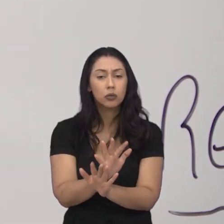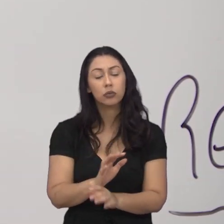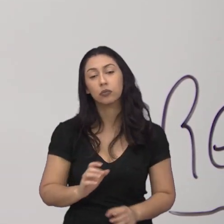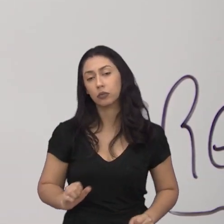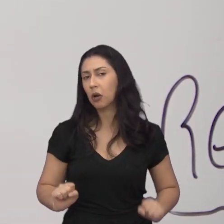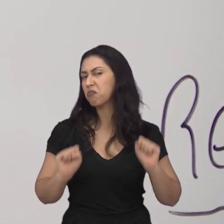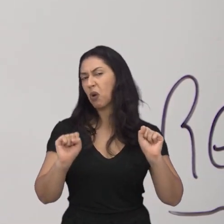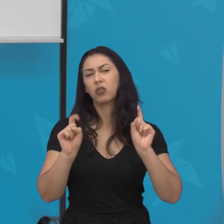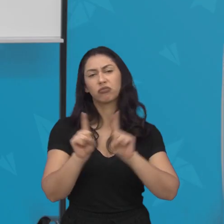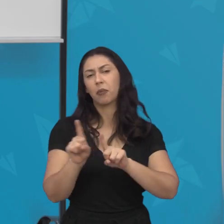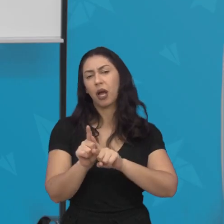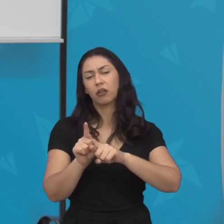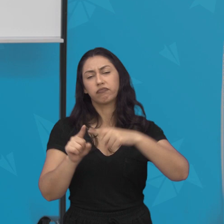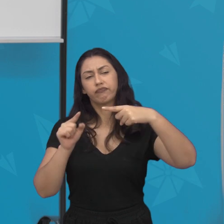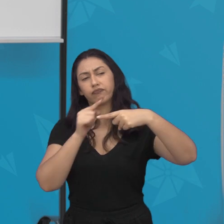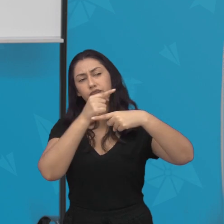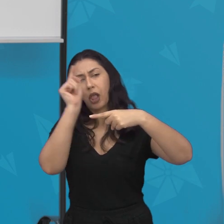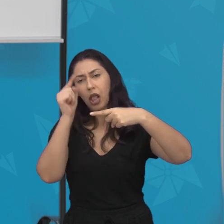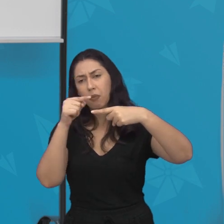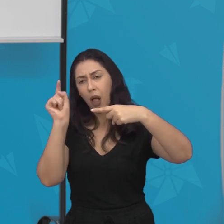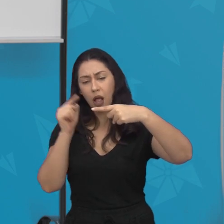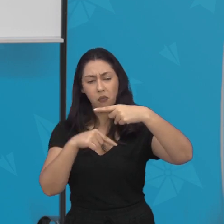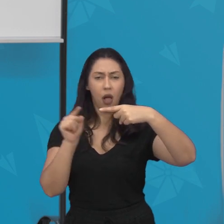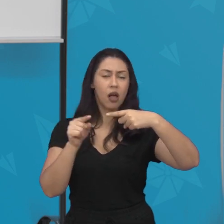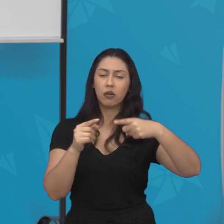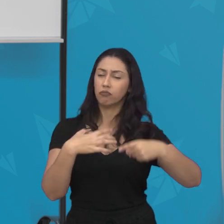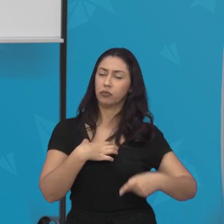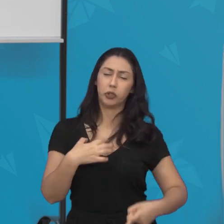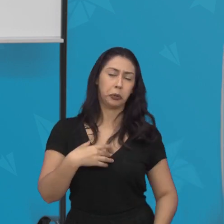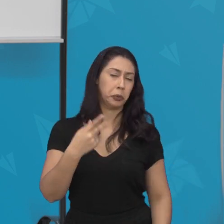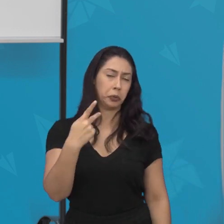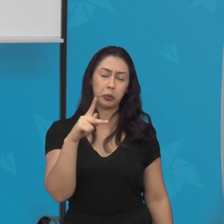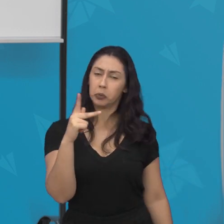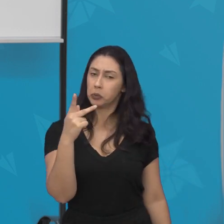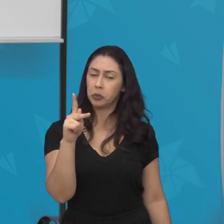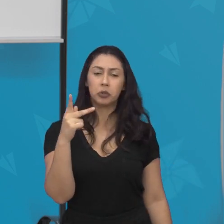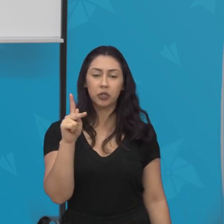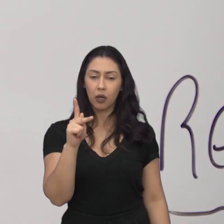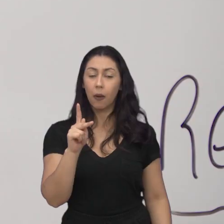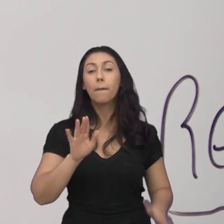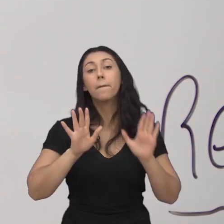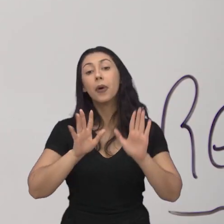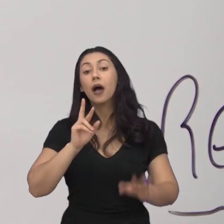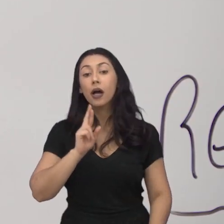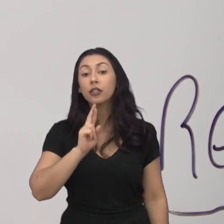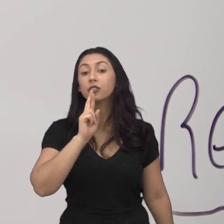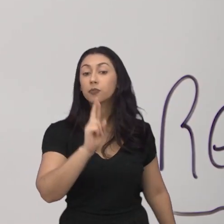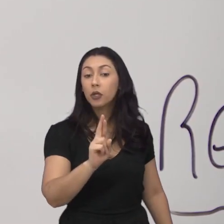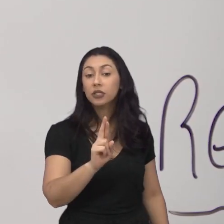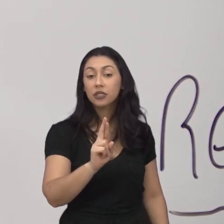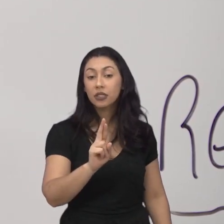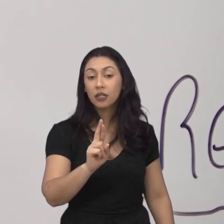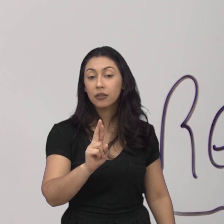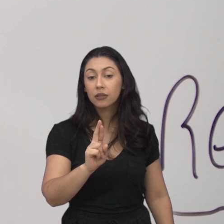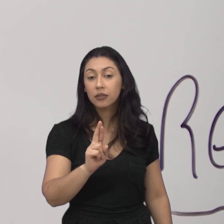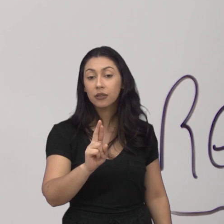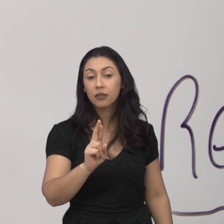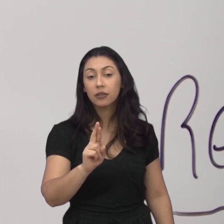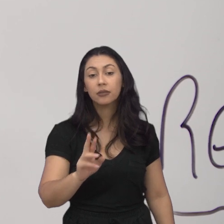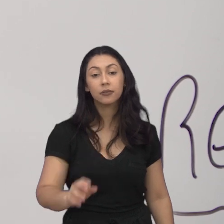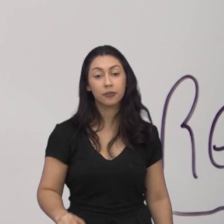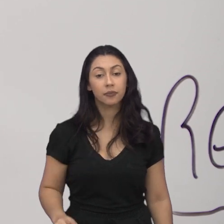ou se alguém quiser simplificar primeiro, cada um faça da maneira que achar mais conveniente, tudo bem? A gente chega aqui que o número de